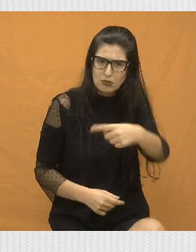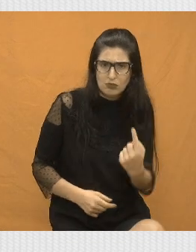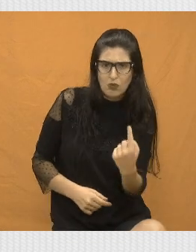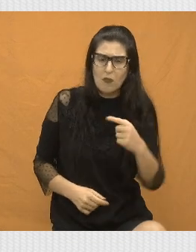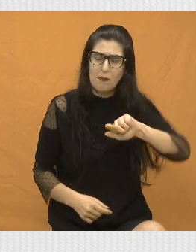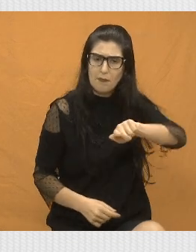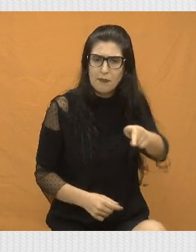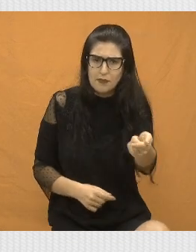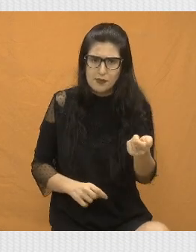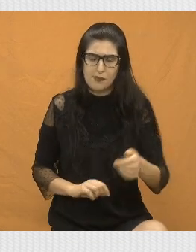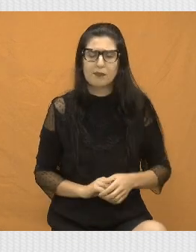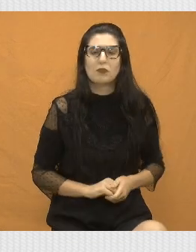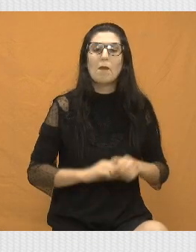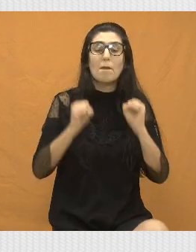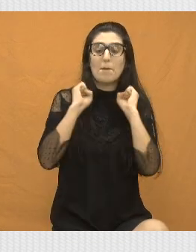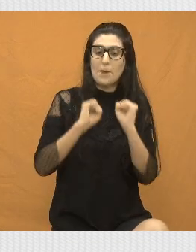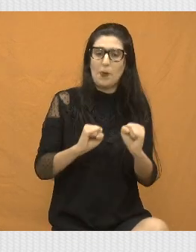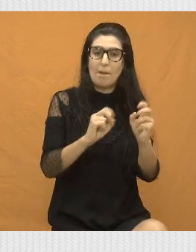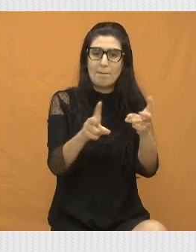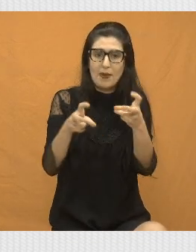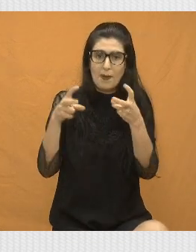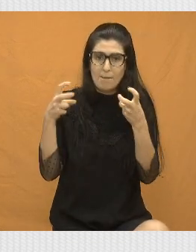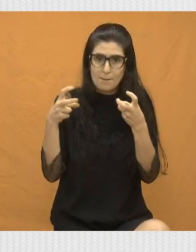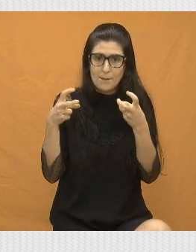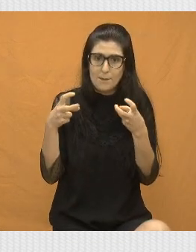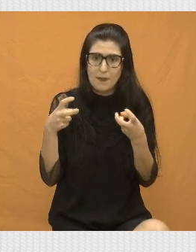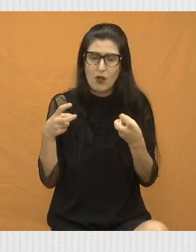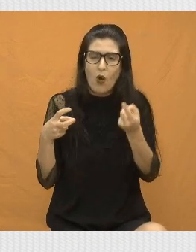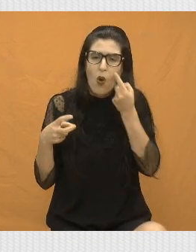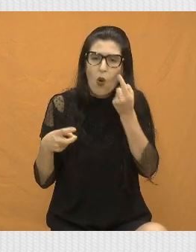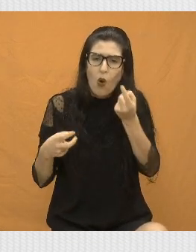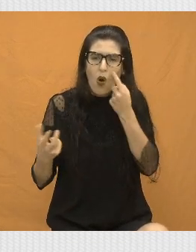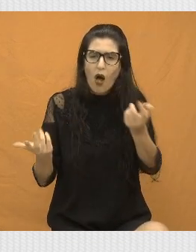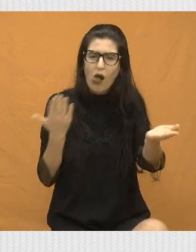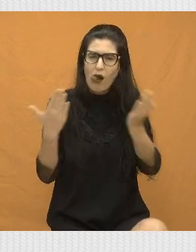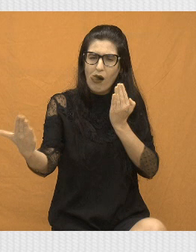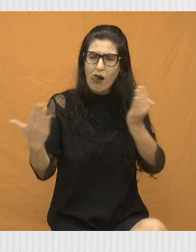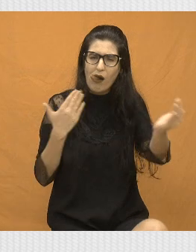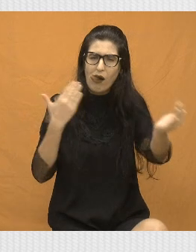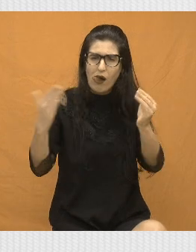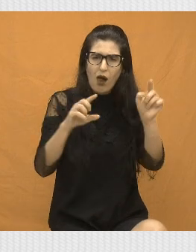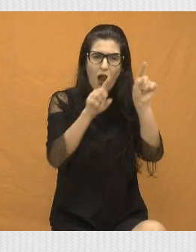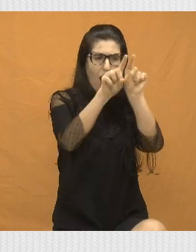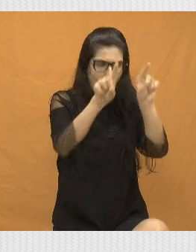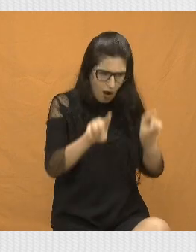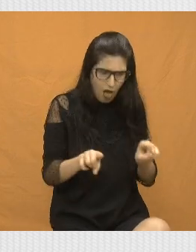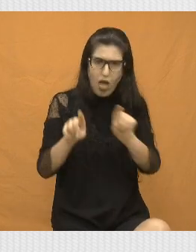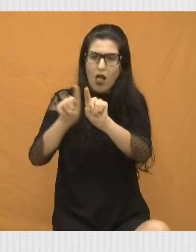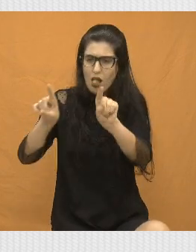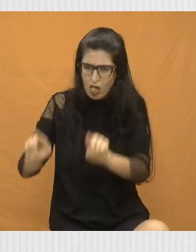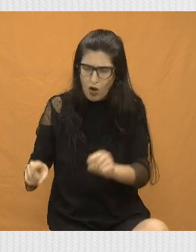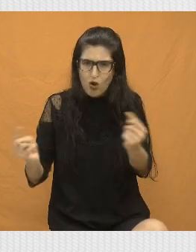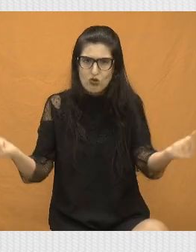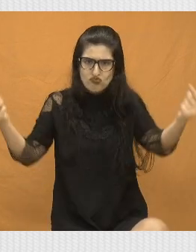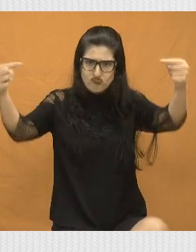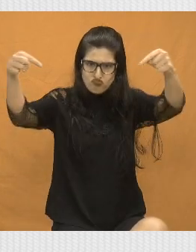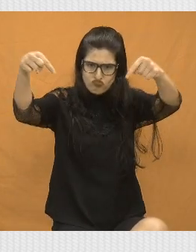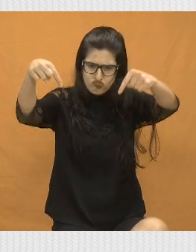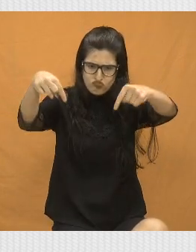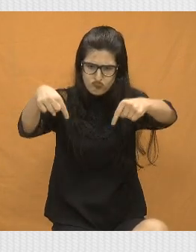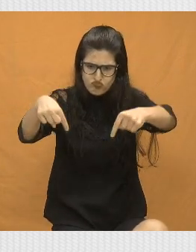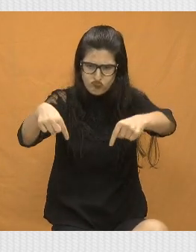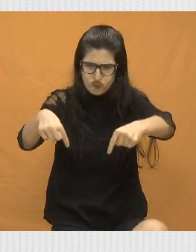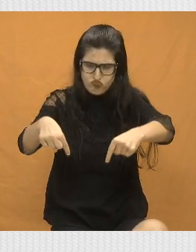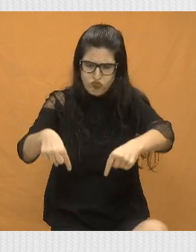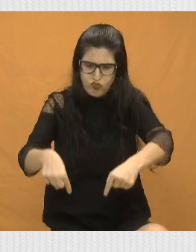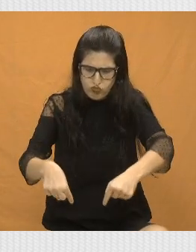352.371. Vocês podem perceber ao lado que tem um gráfico que ele demonstra uma queda, né, acentuada